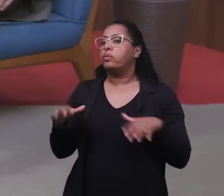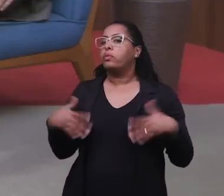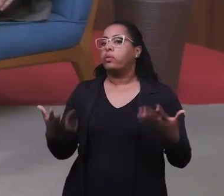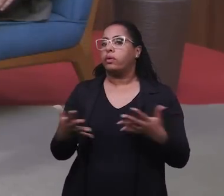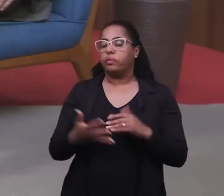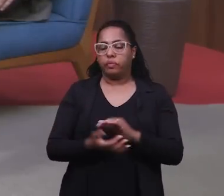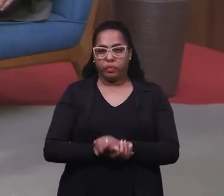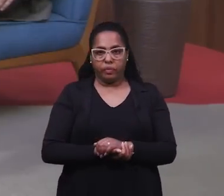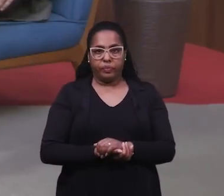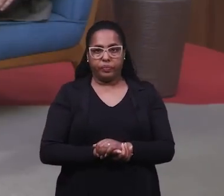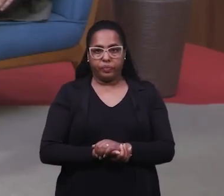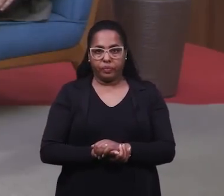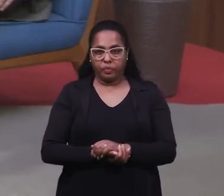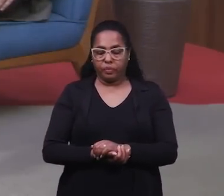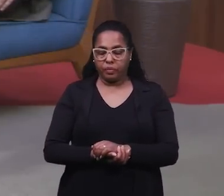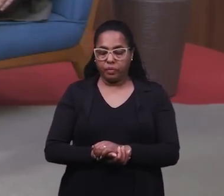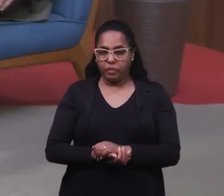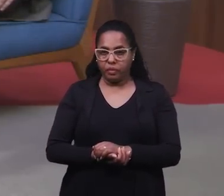Pode ser. Bem,